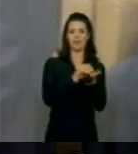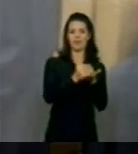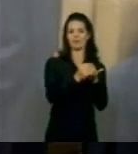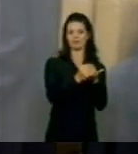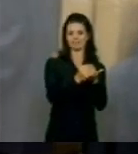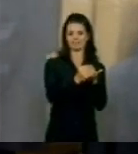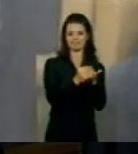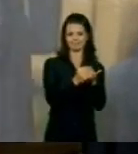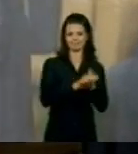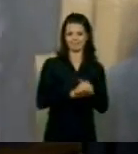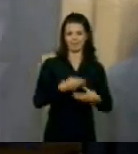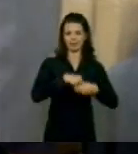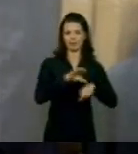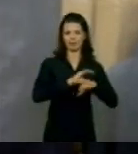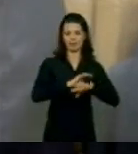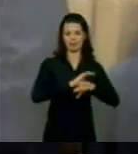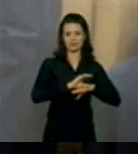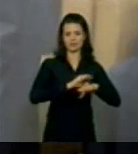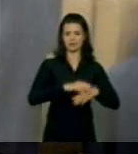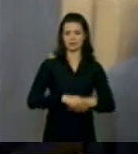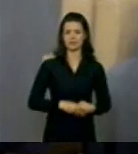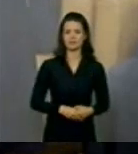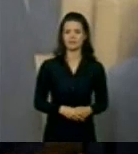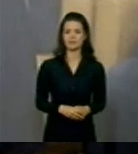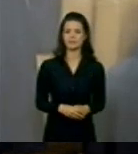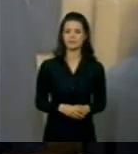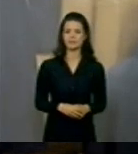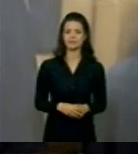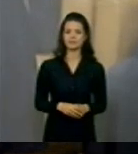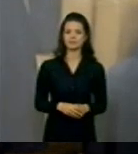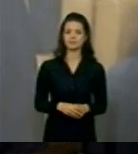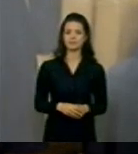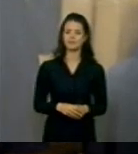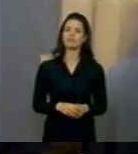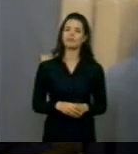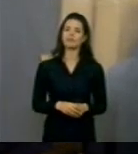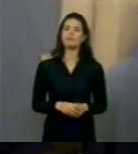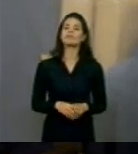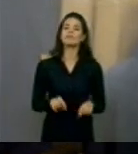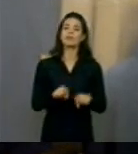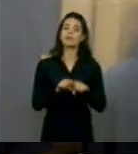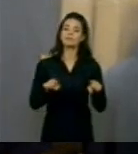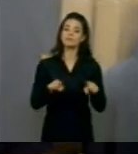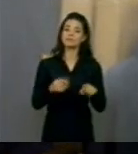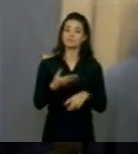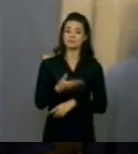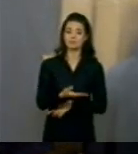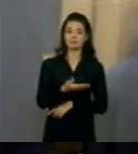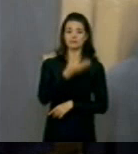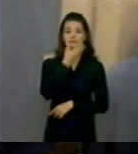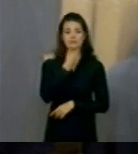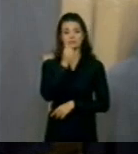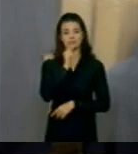sua previsão constitucional. No entanto, excelentíssimos senhores e senhoras